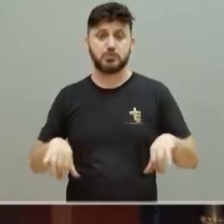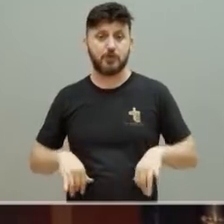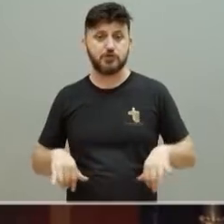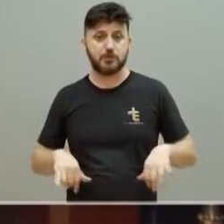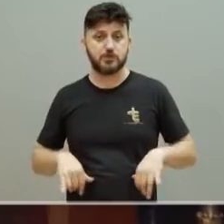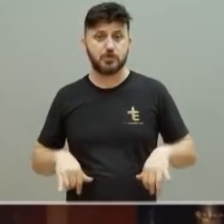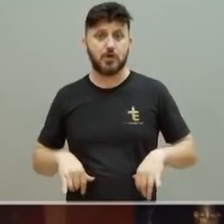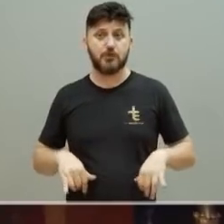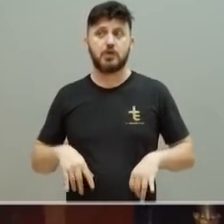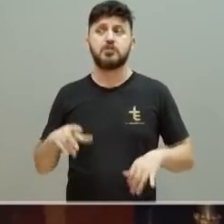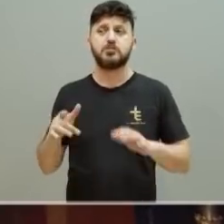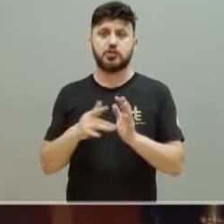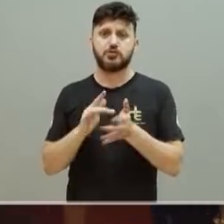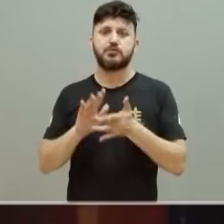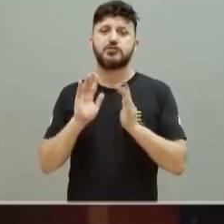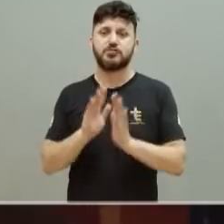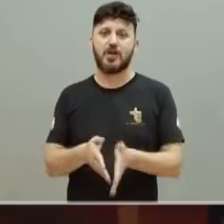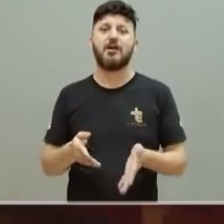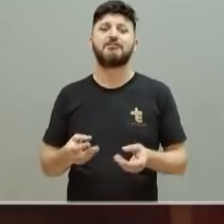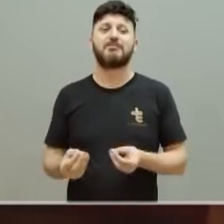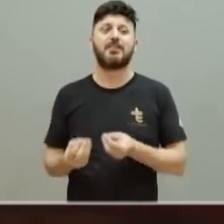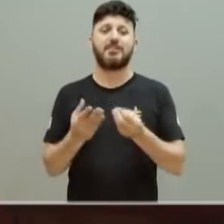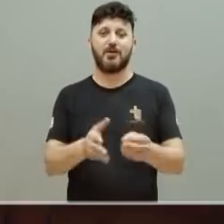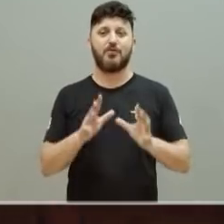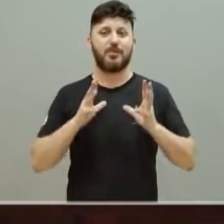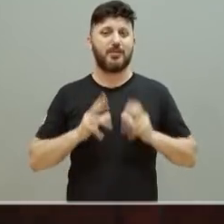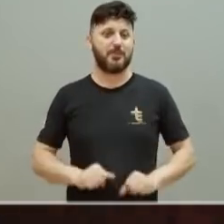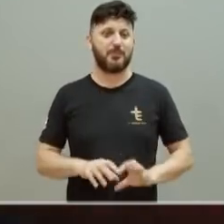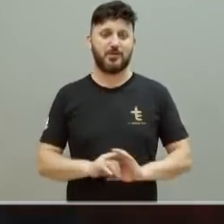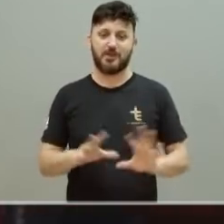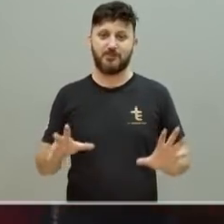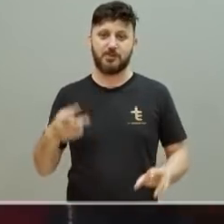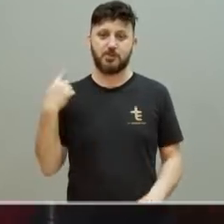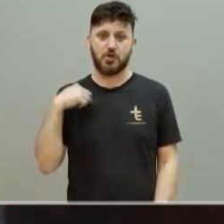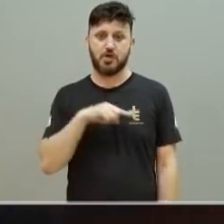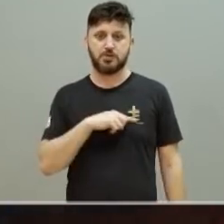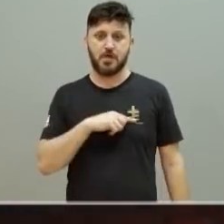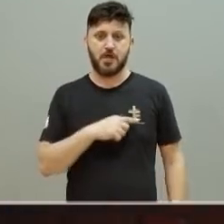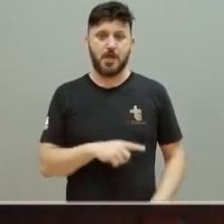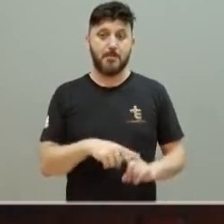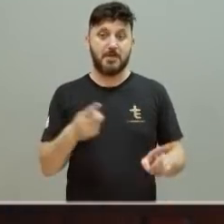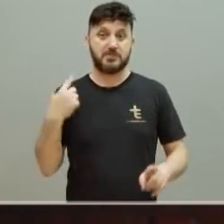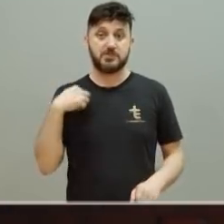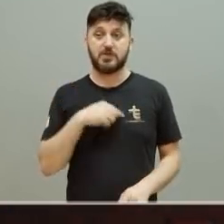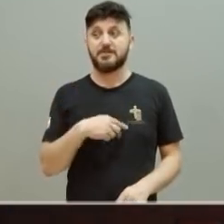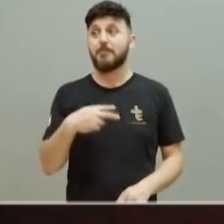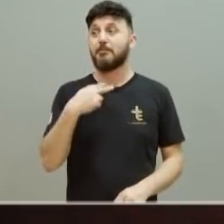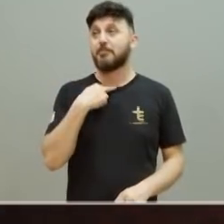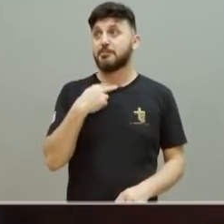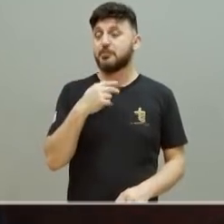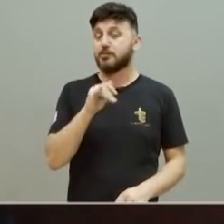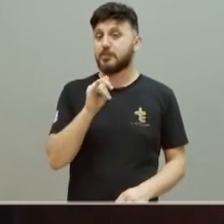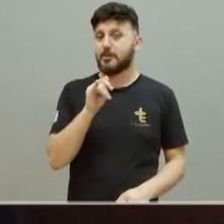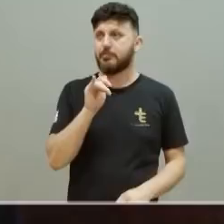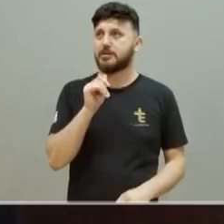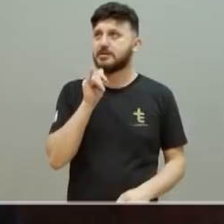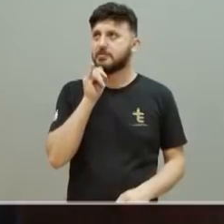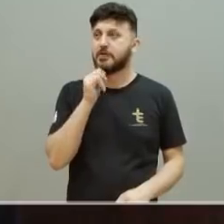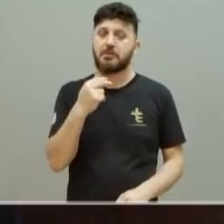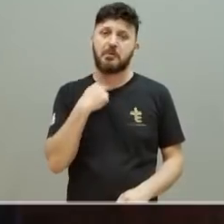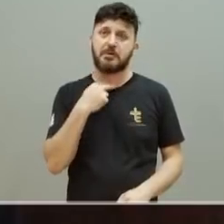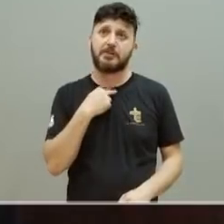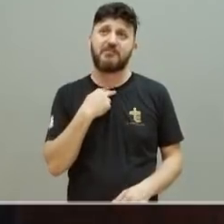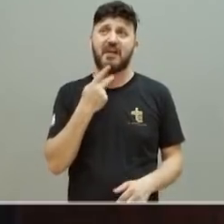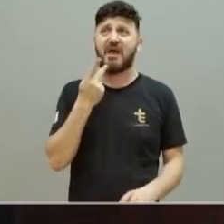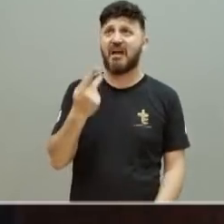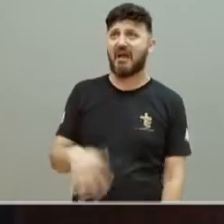já pagou. Só que tem uma condição: está na hora de sairmos do vitimismo, está na hora de